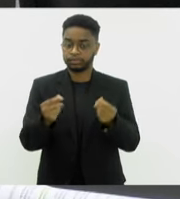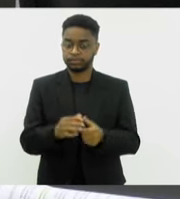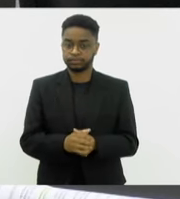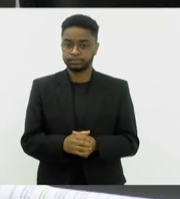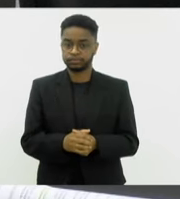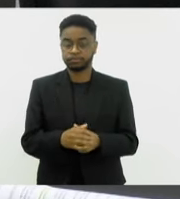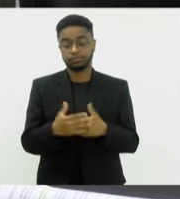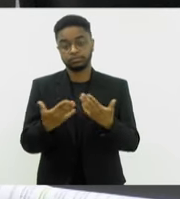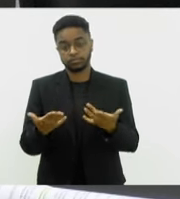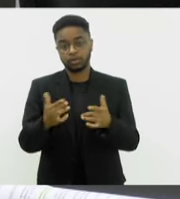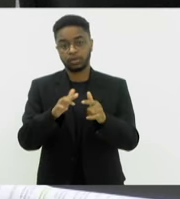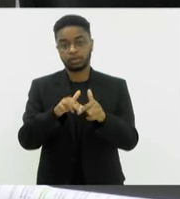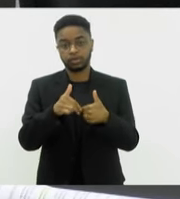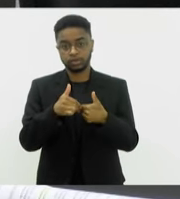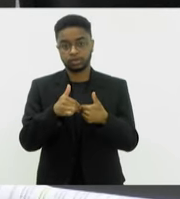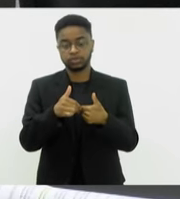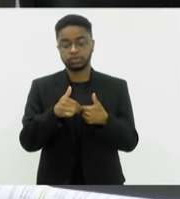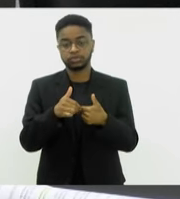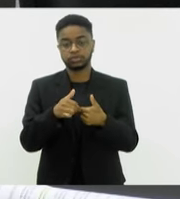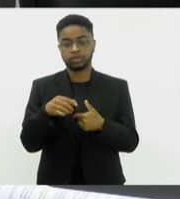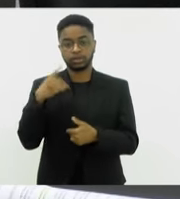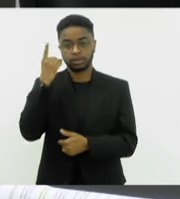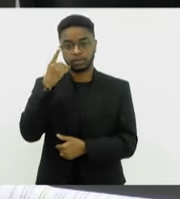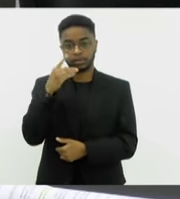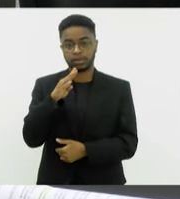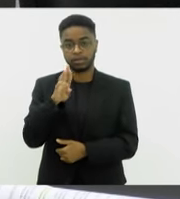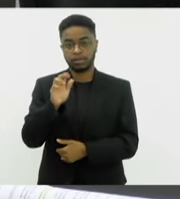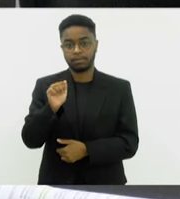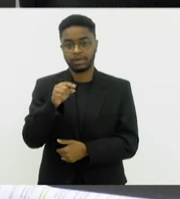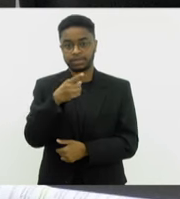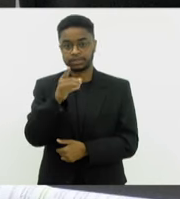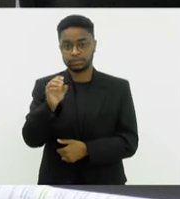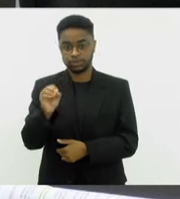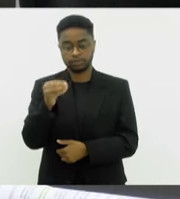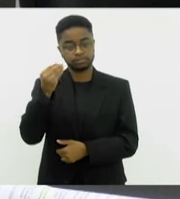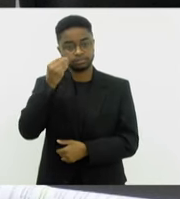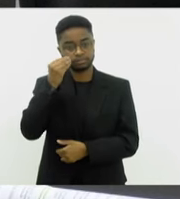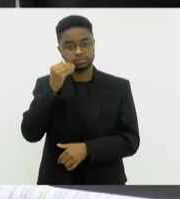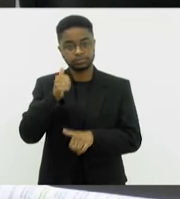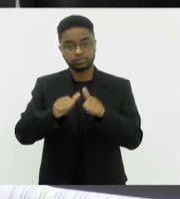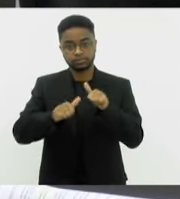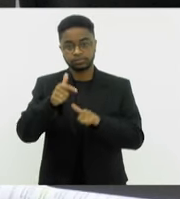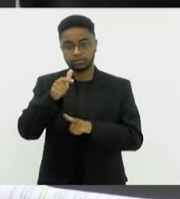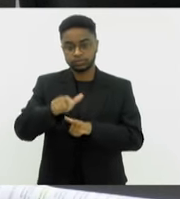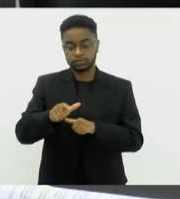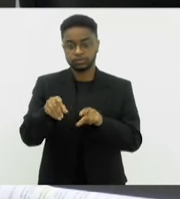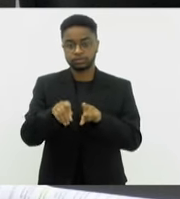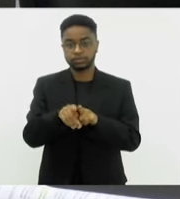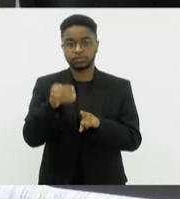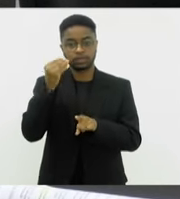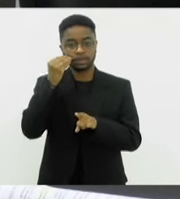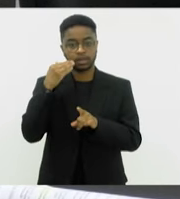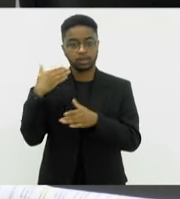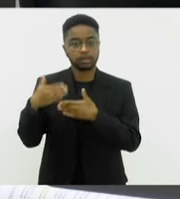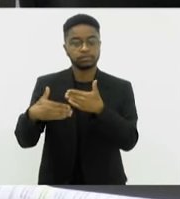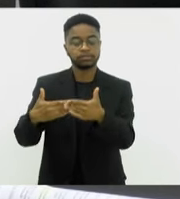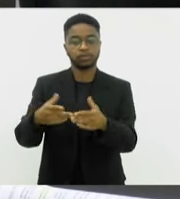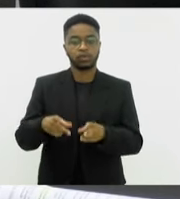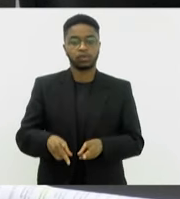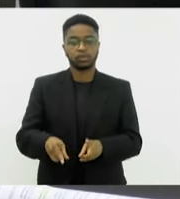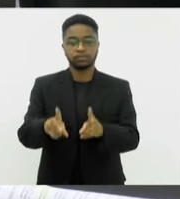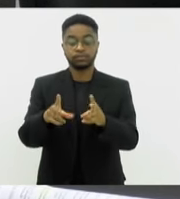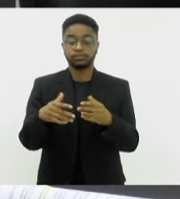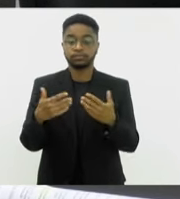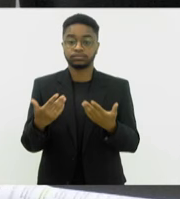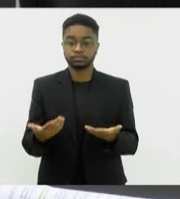nesse sentido o pleito do deputado Brazão para que a gente possa rever e fazer avançar a matéria. Então, nessa